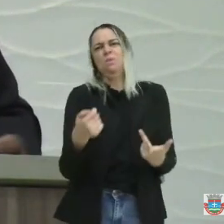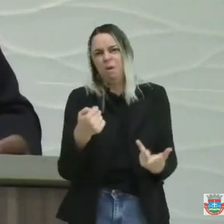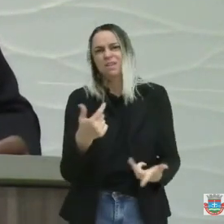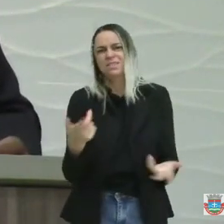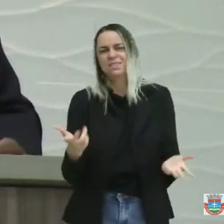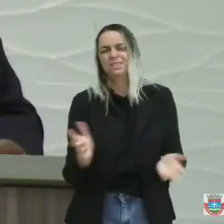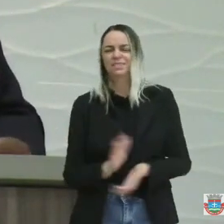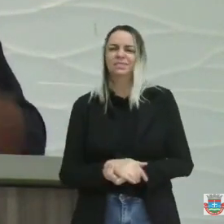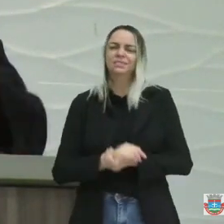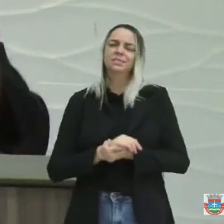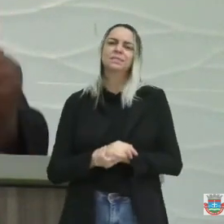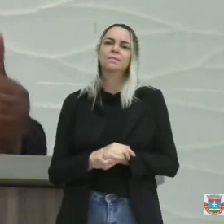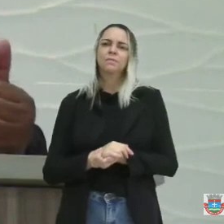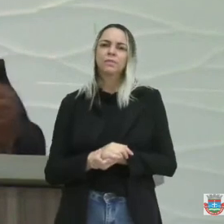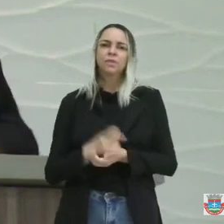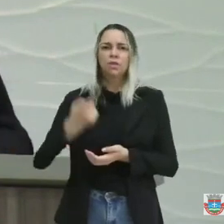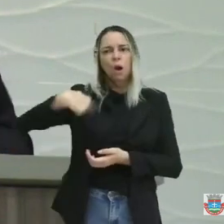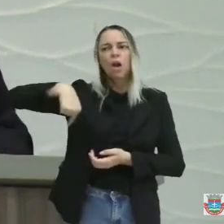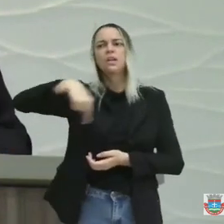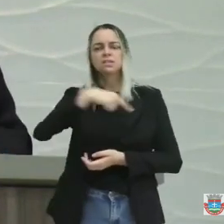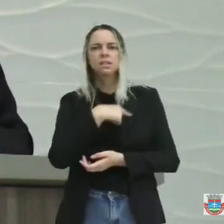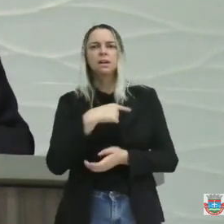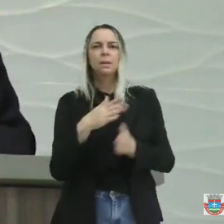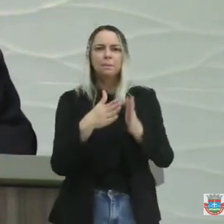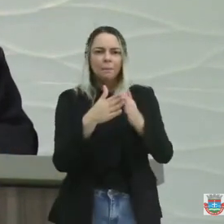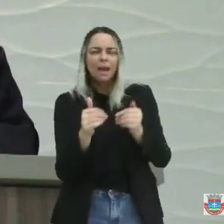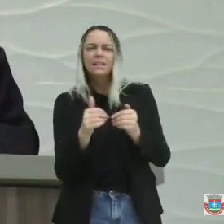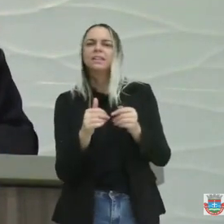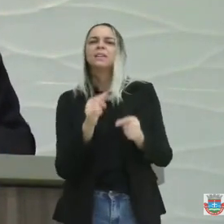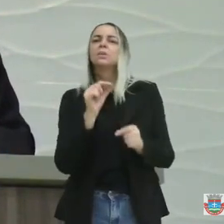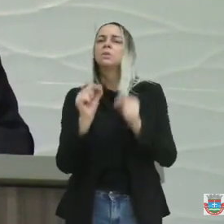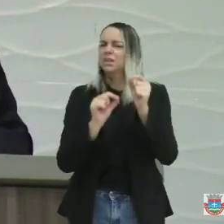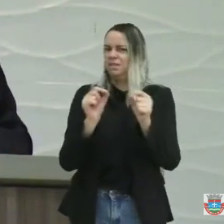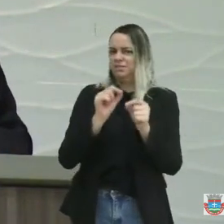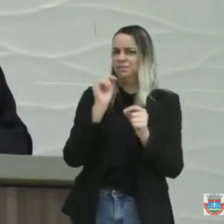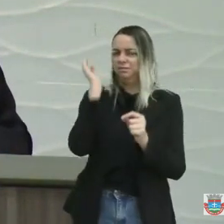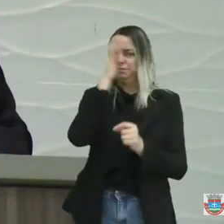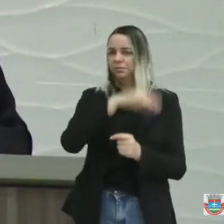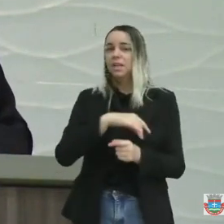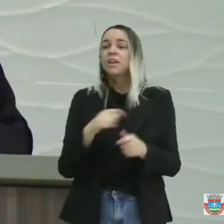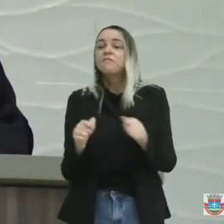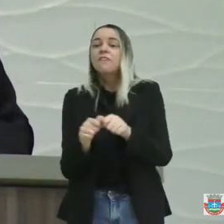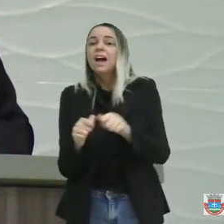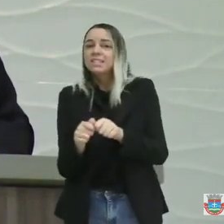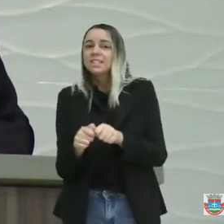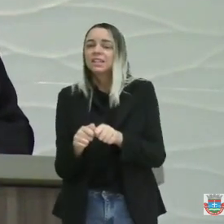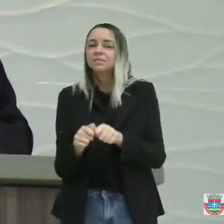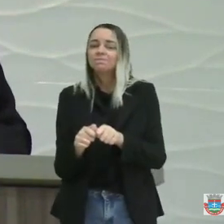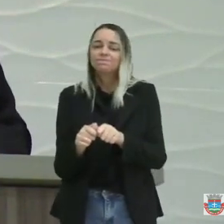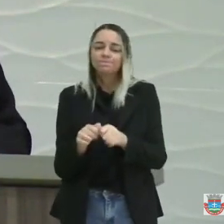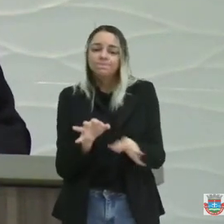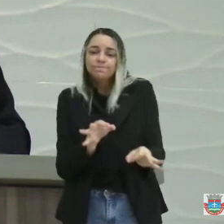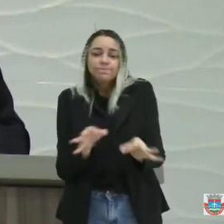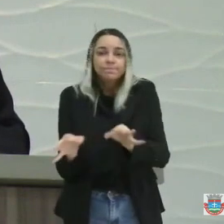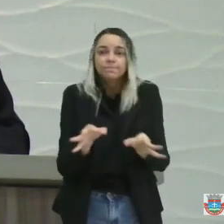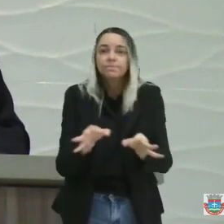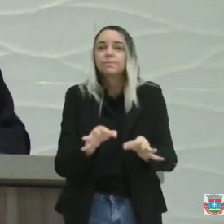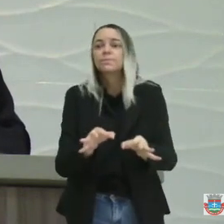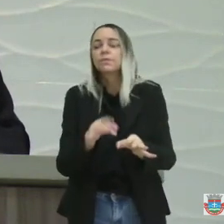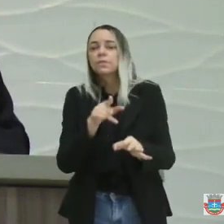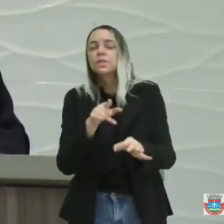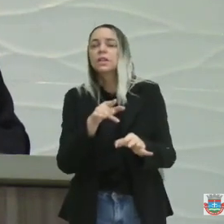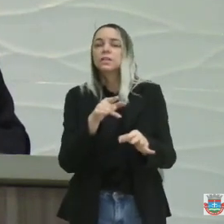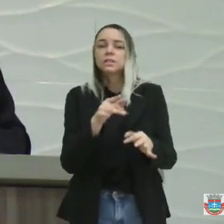Então, o nosso pedido é que faça. Quando vocês estão passando a máquina,